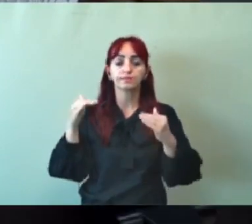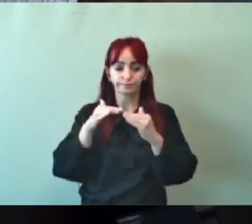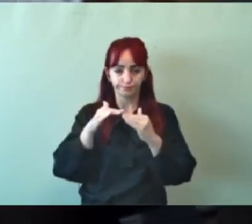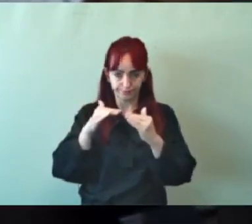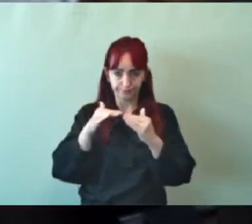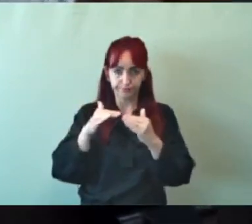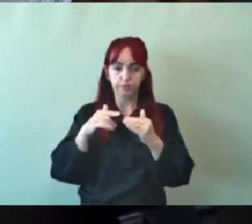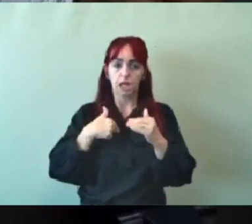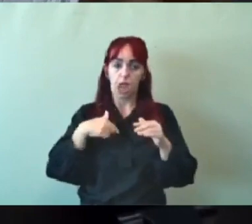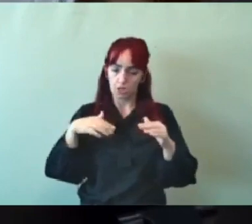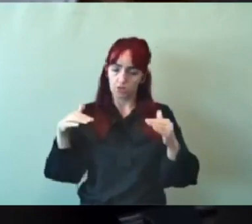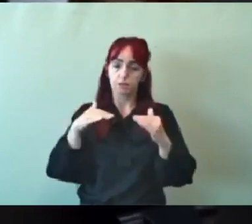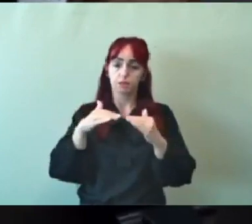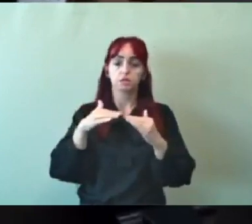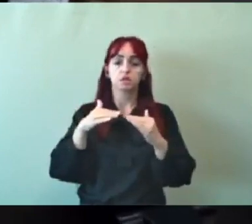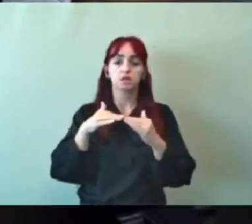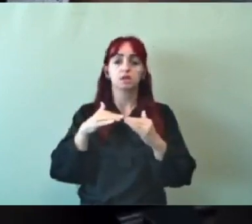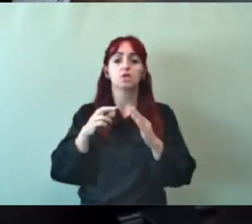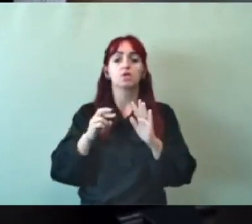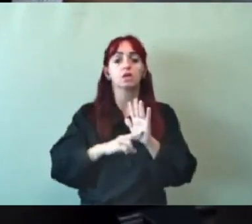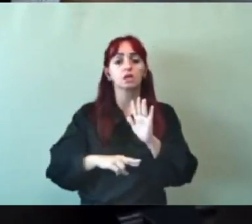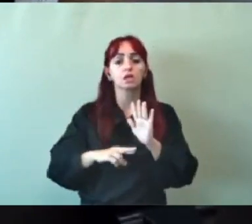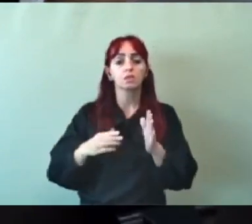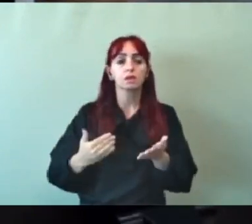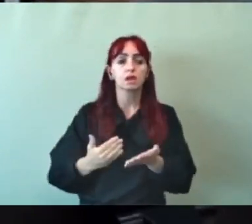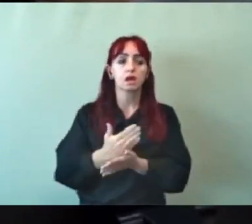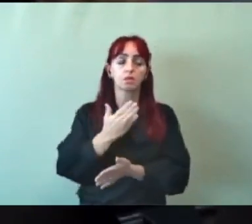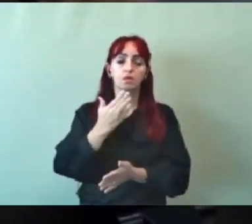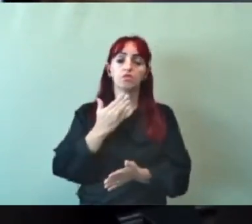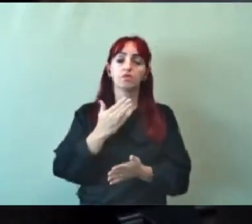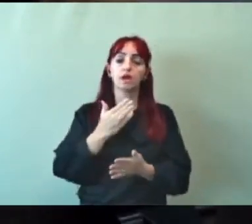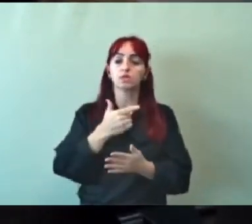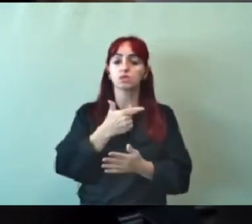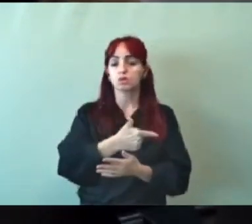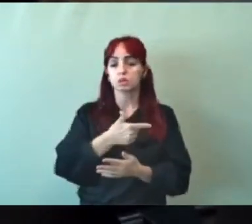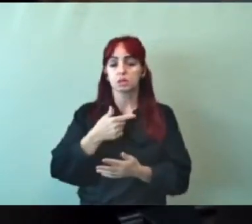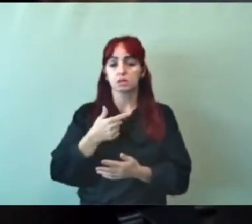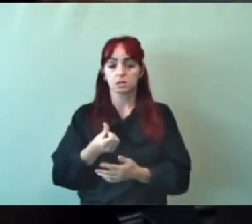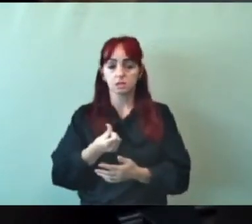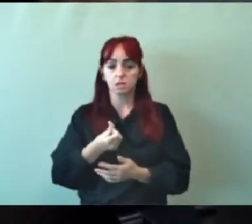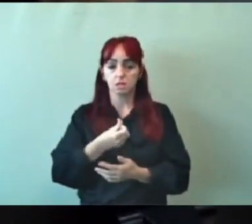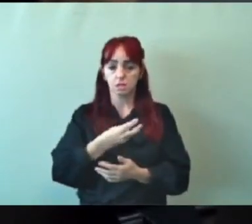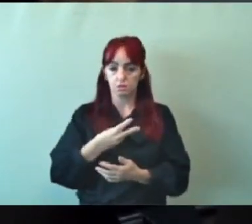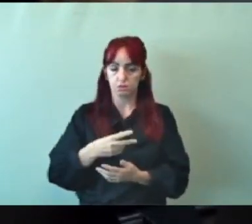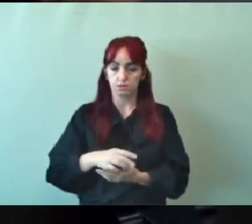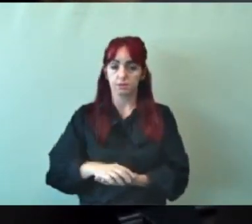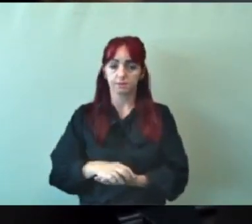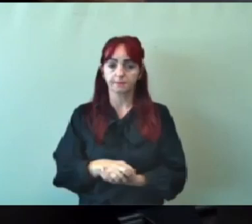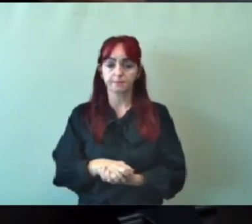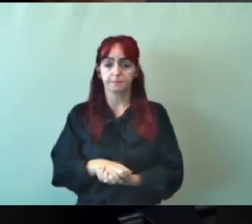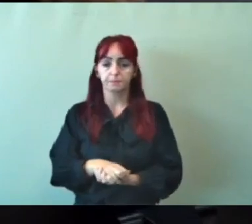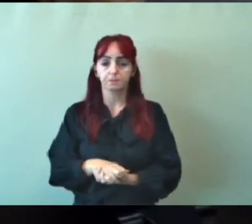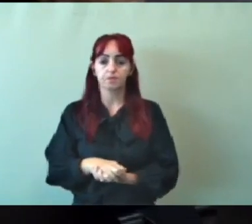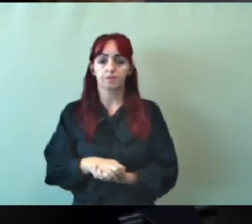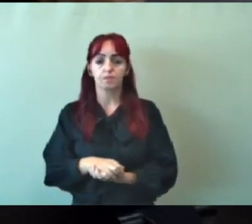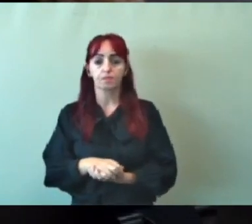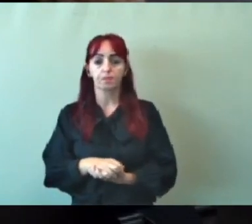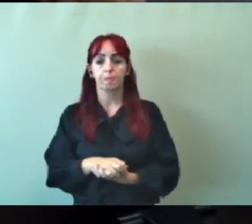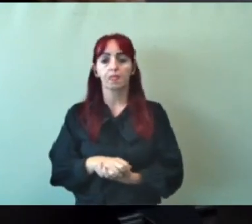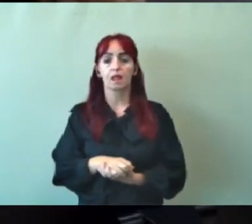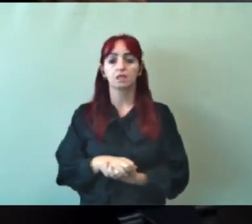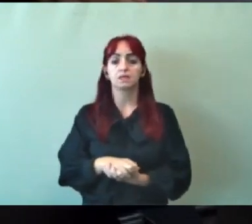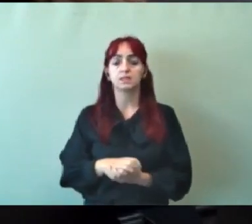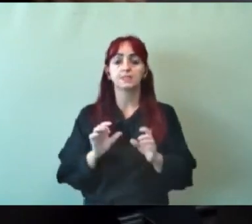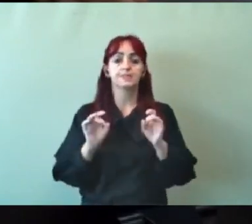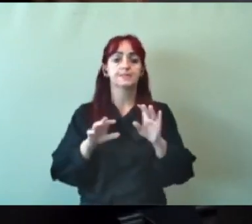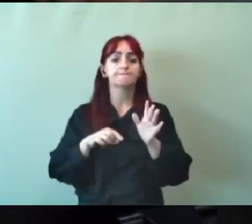também voto com requerimento, fica aprovado o requerimento de comissão 262/2024. Deixa eu só fazer uma observação aqui, perguntar... Vocês